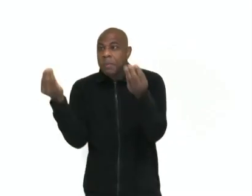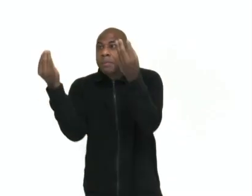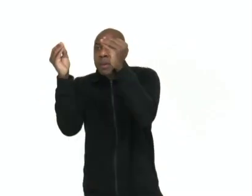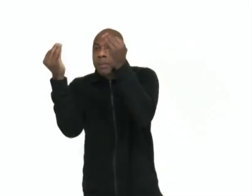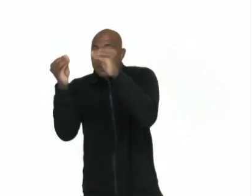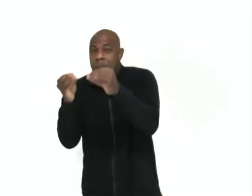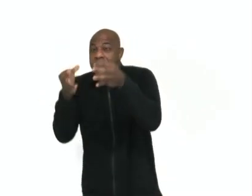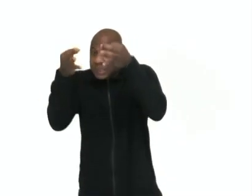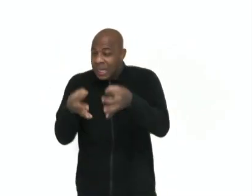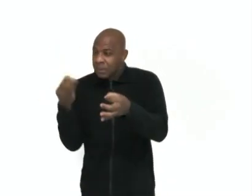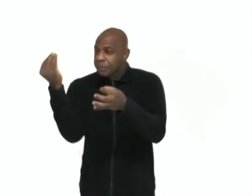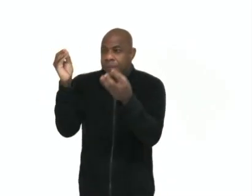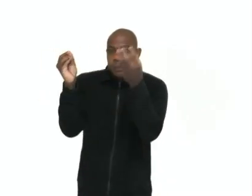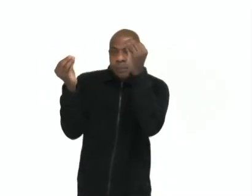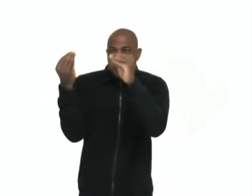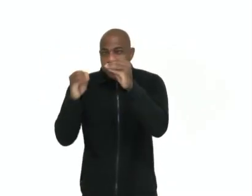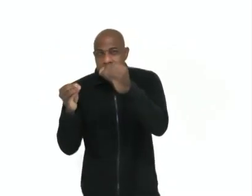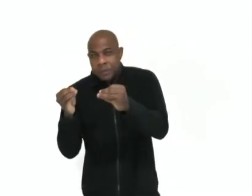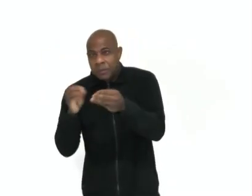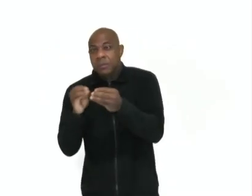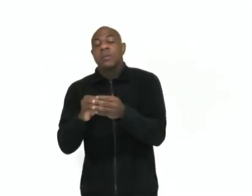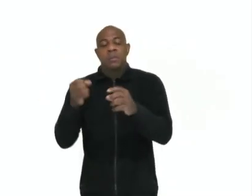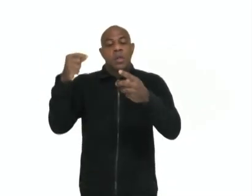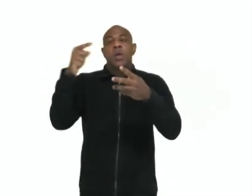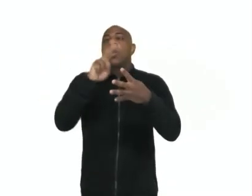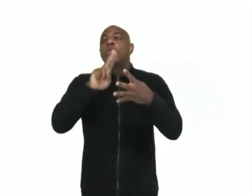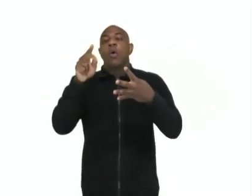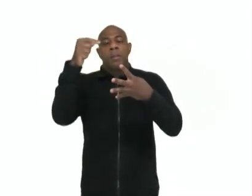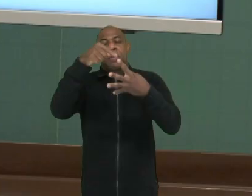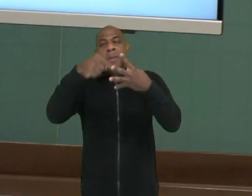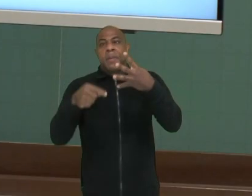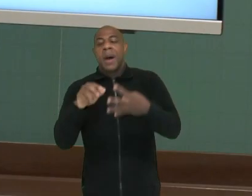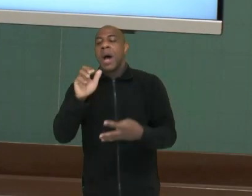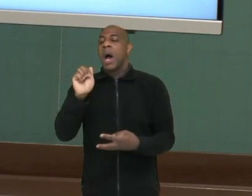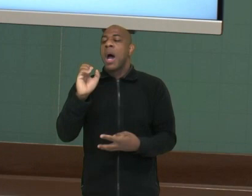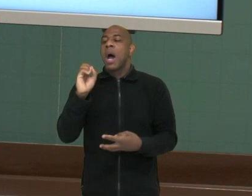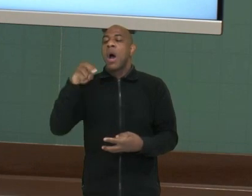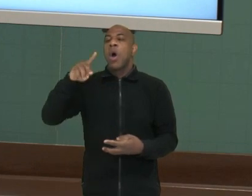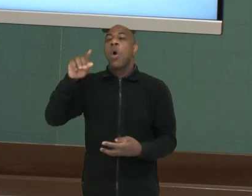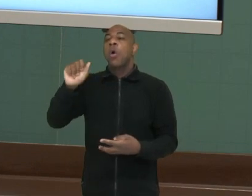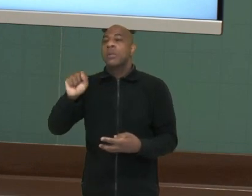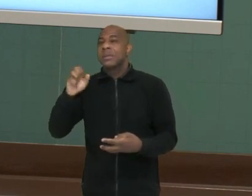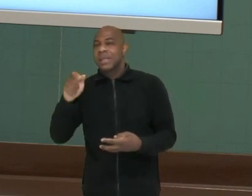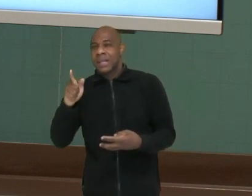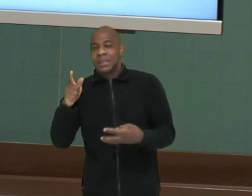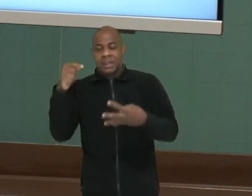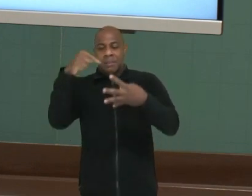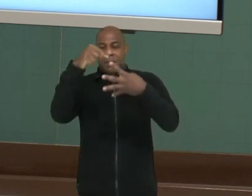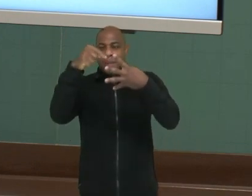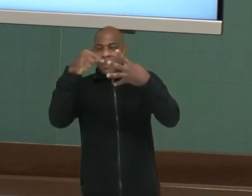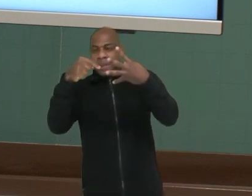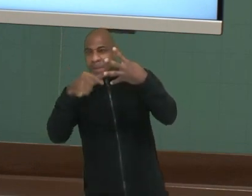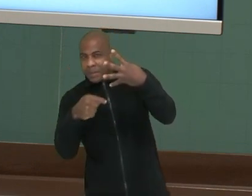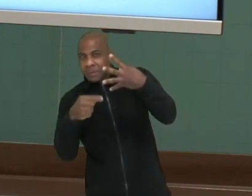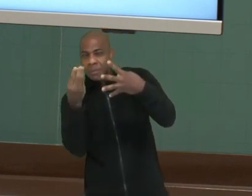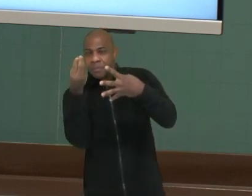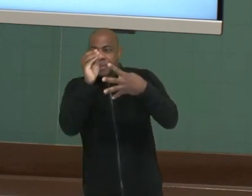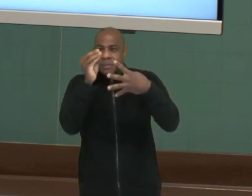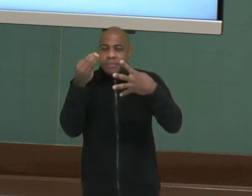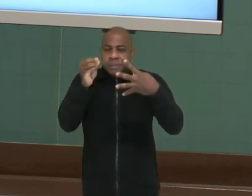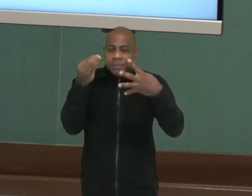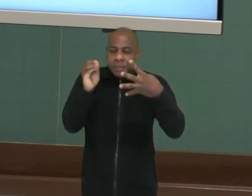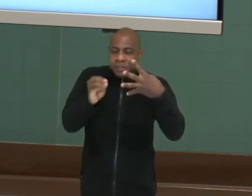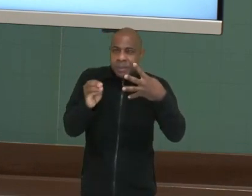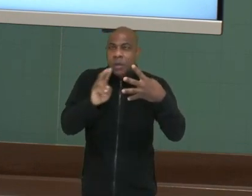corretamente o quadro a seguir sobre a classificação das ondas. Pessoal, organize no seu caderno, organize em